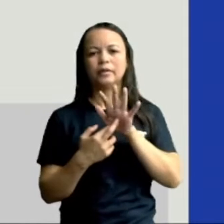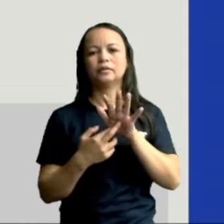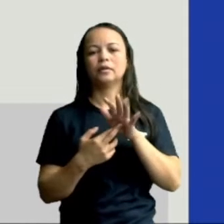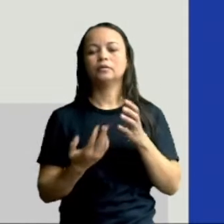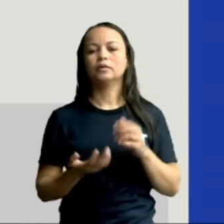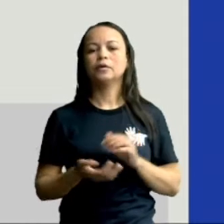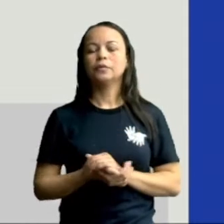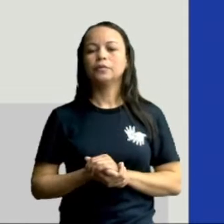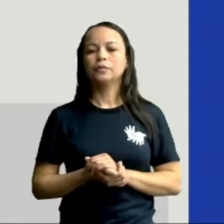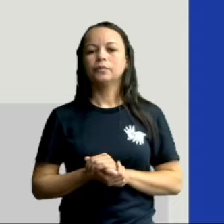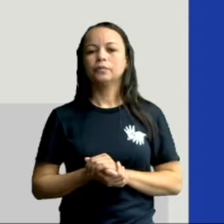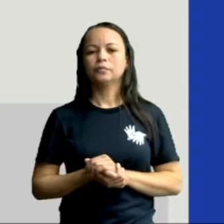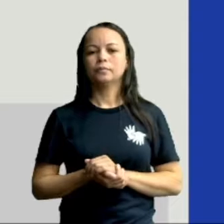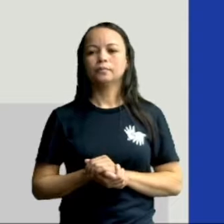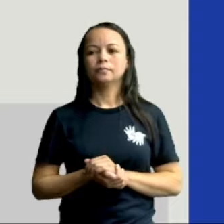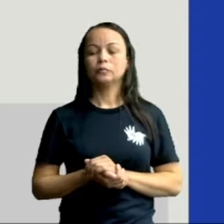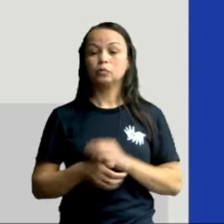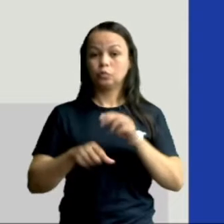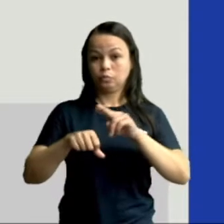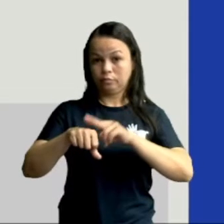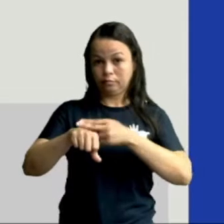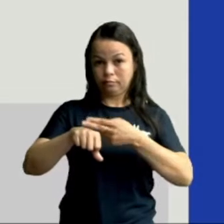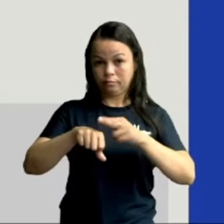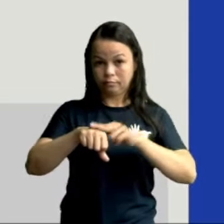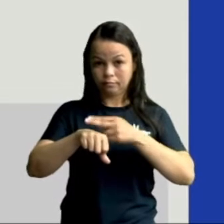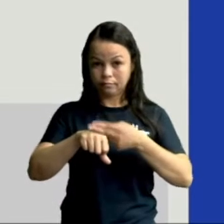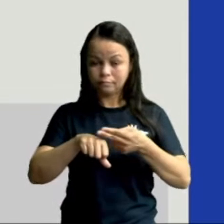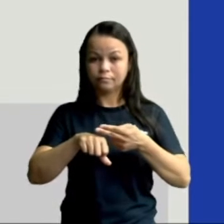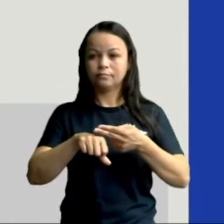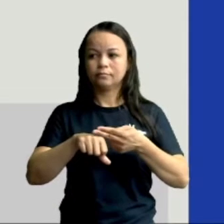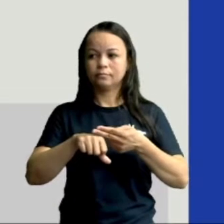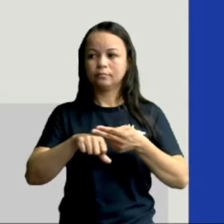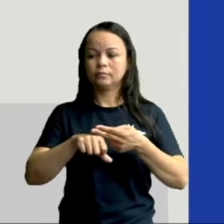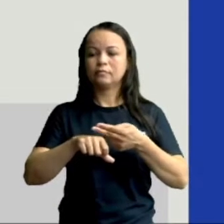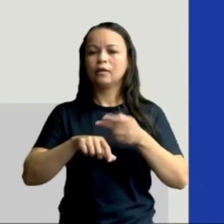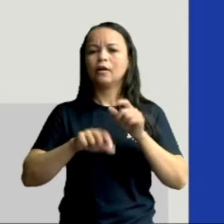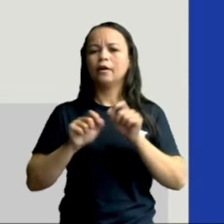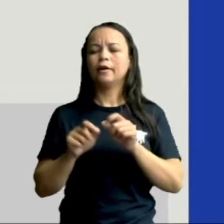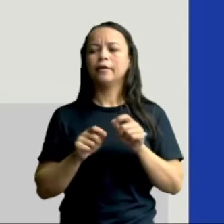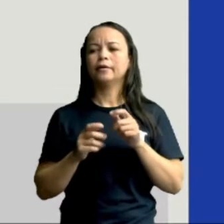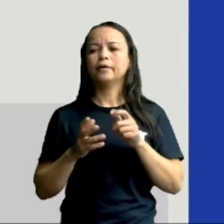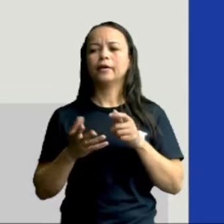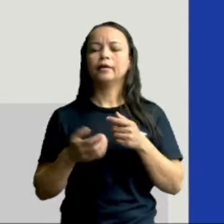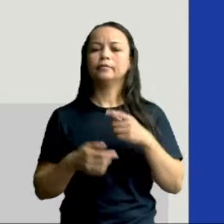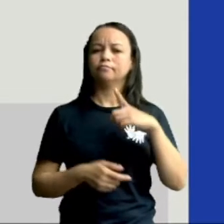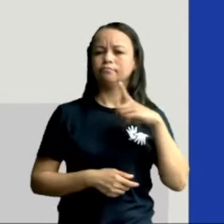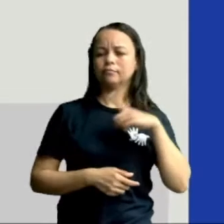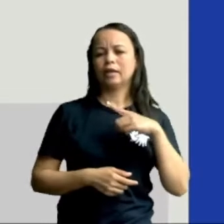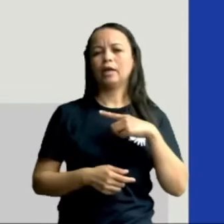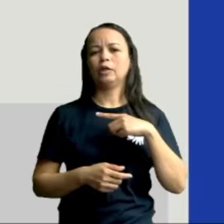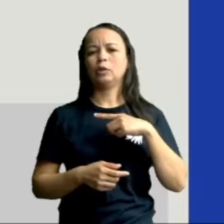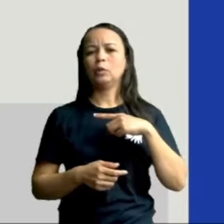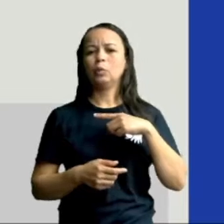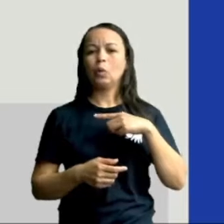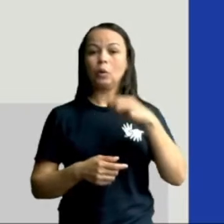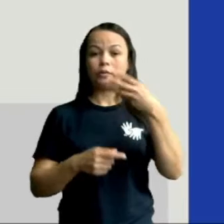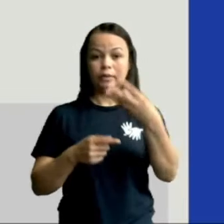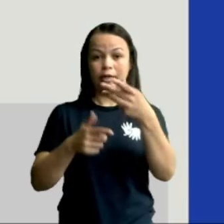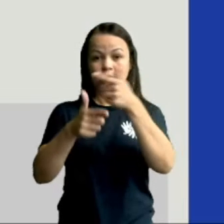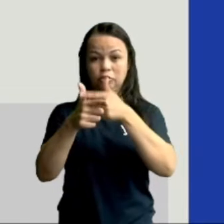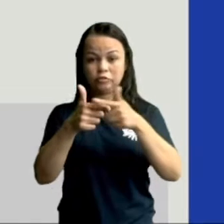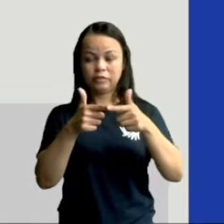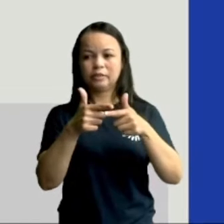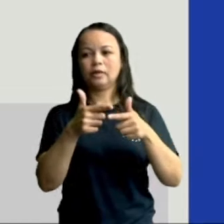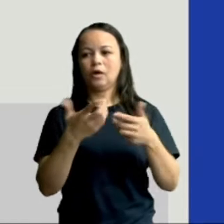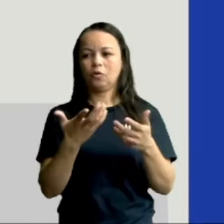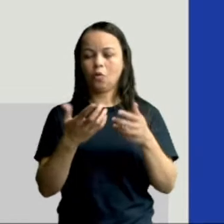representação do chocolate, né? Em que tem três divisões. Vejam aí que